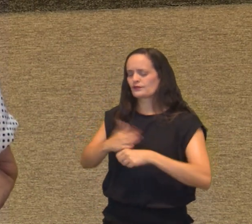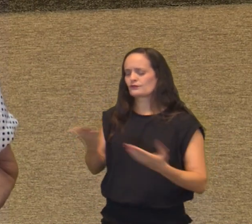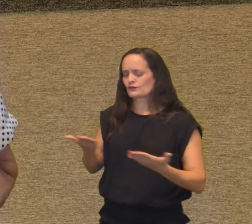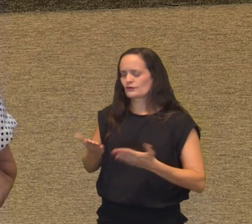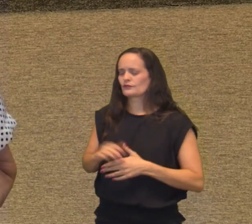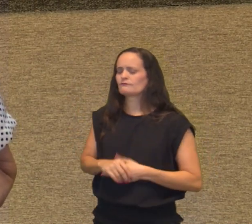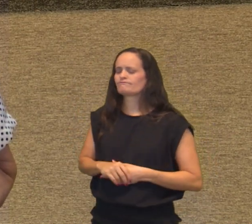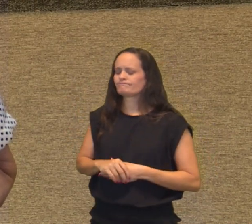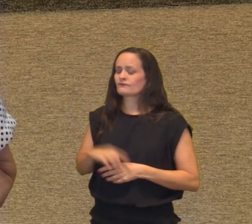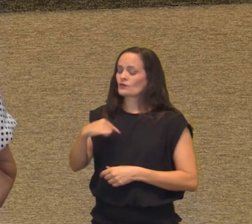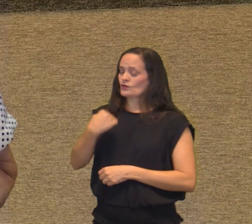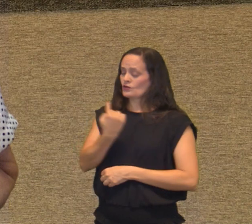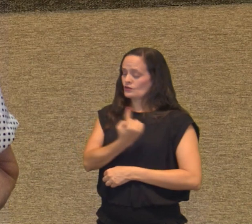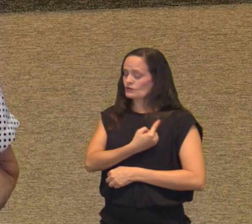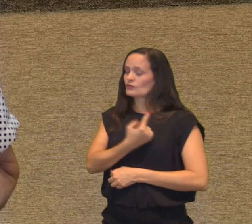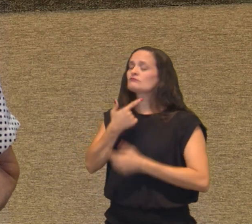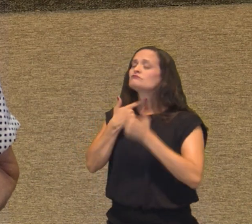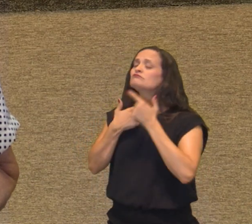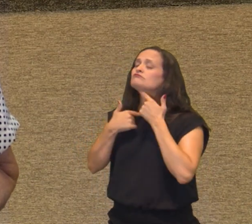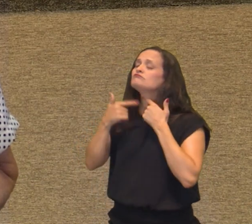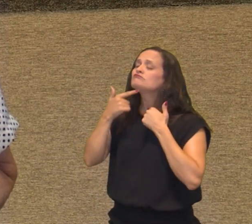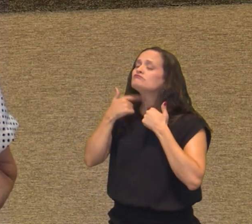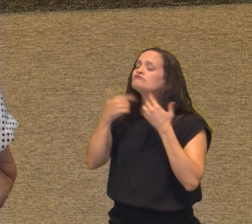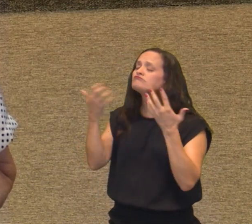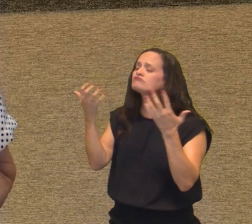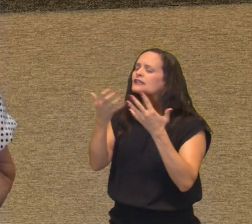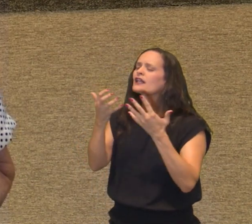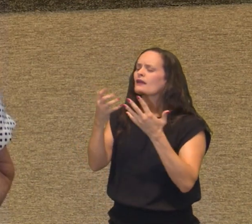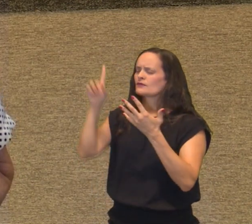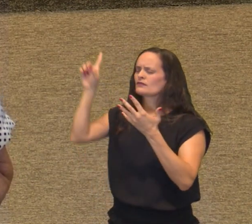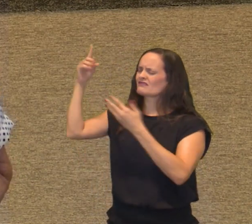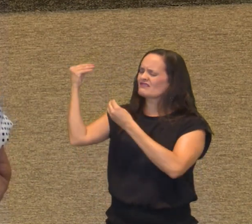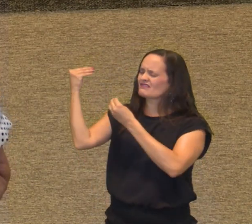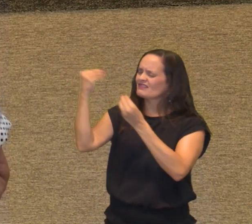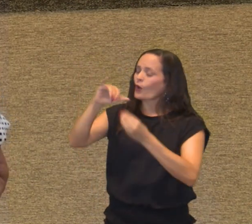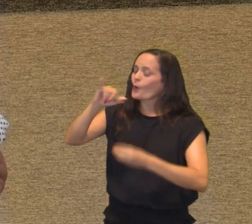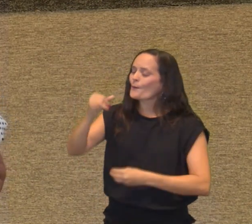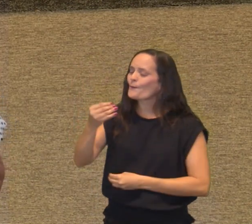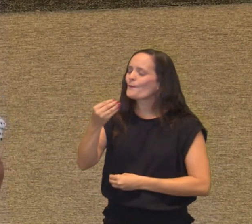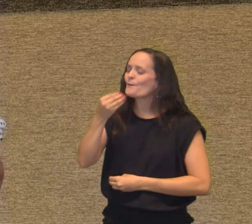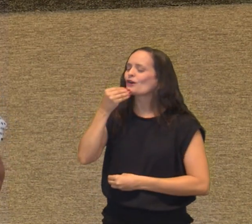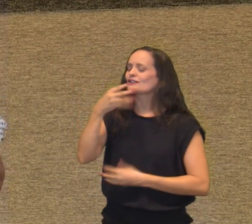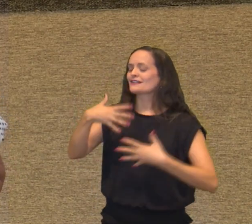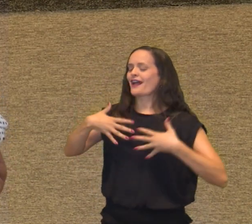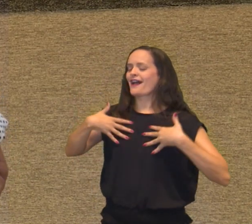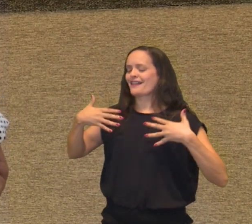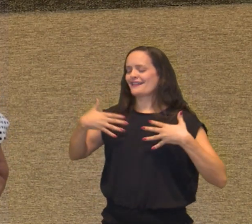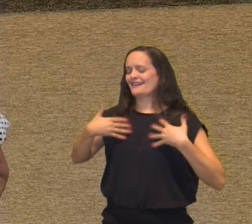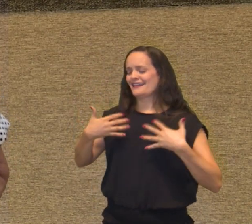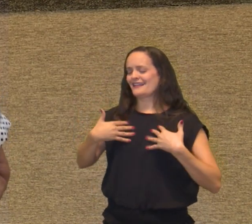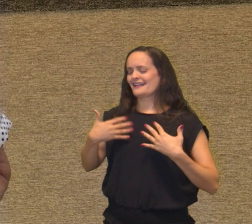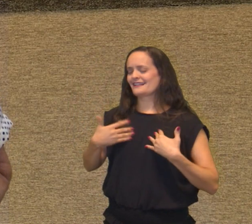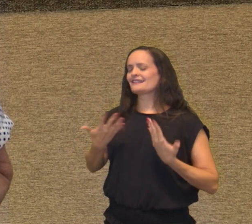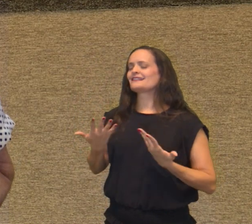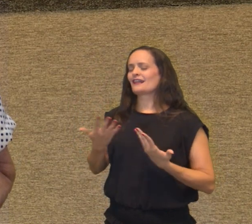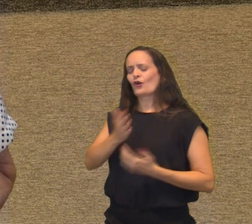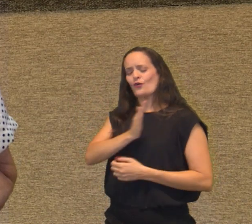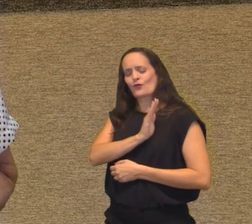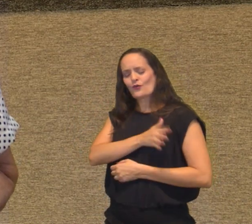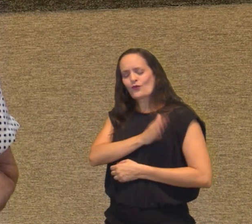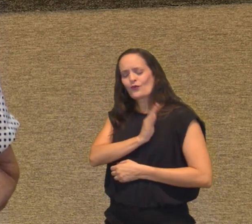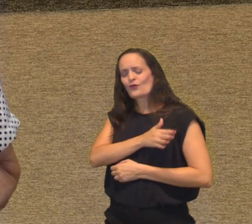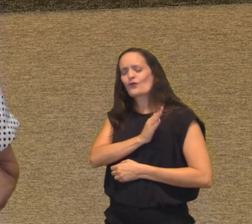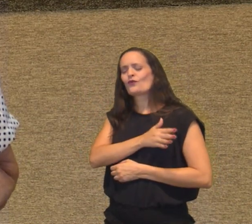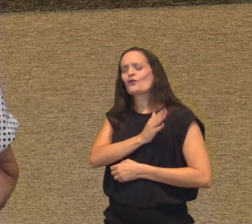situação. Nós desejamos que todos tenham o privilégio e a alegria, Pai, em seus corações